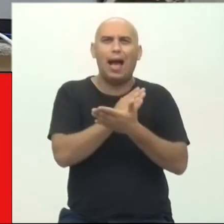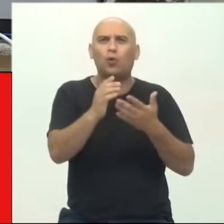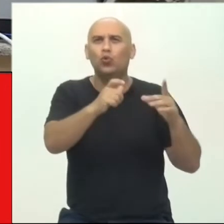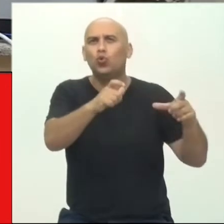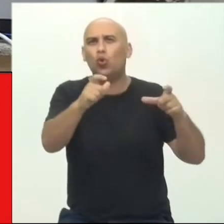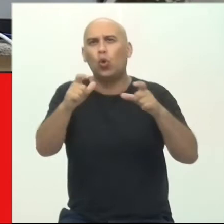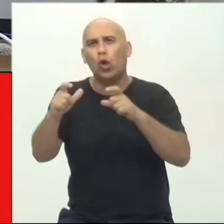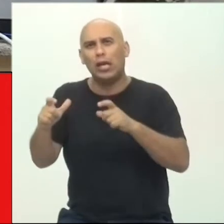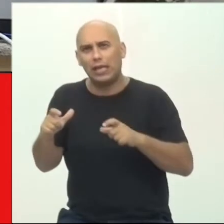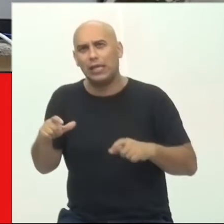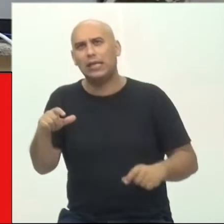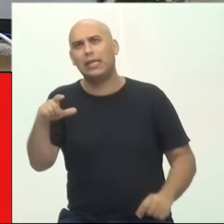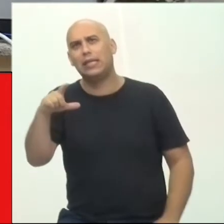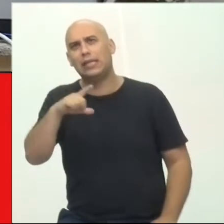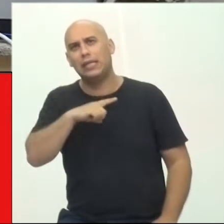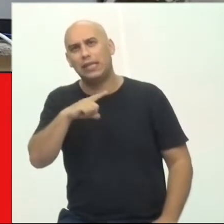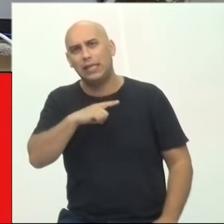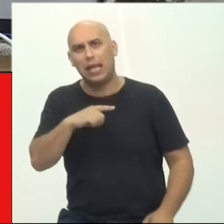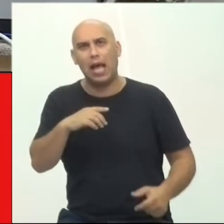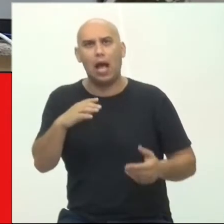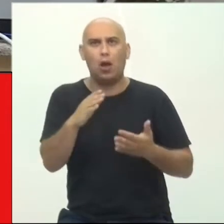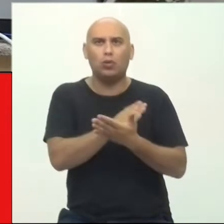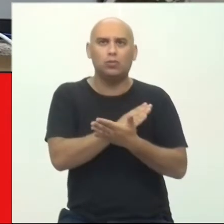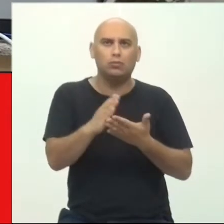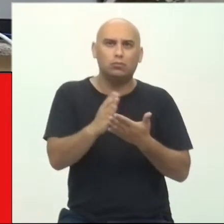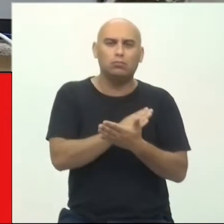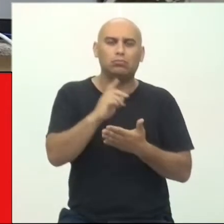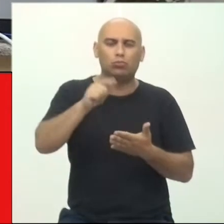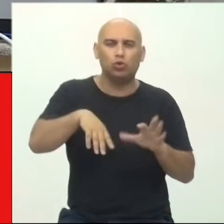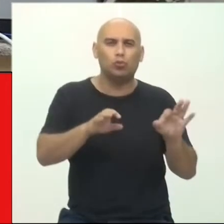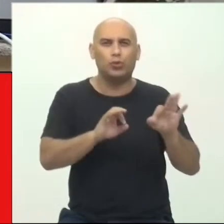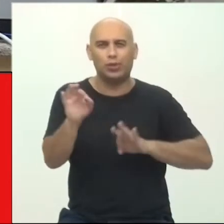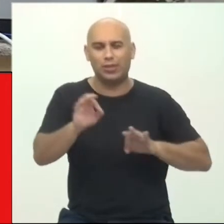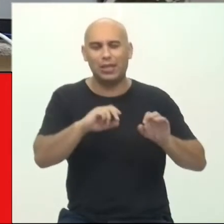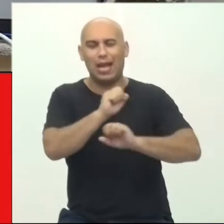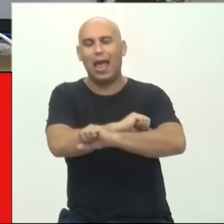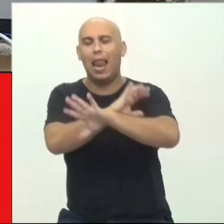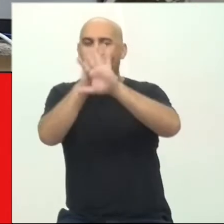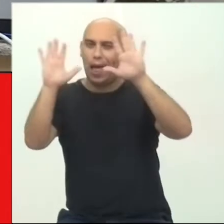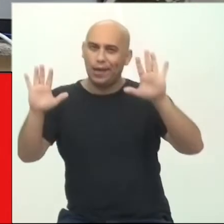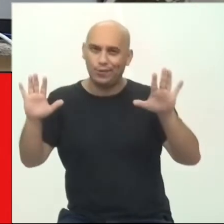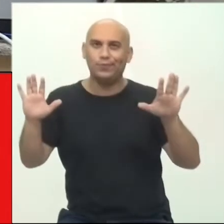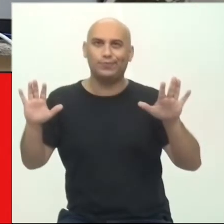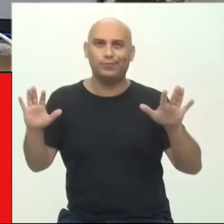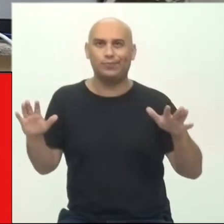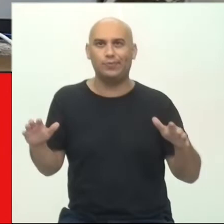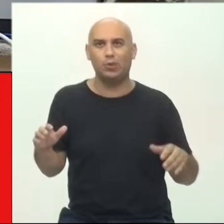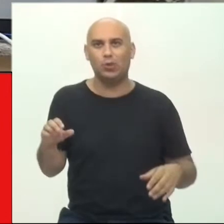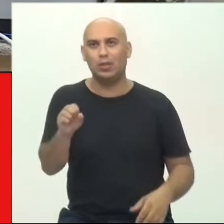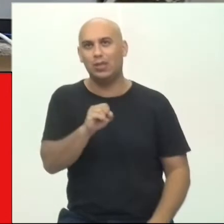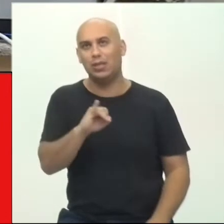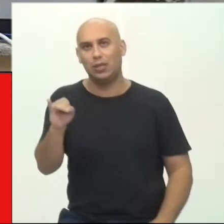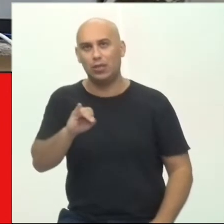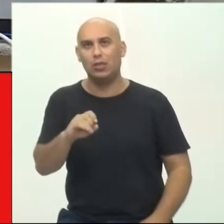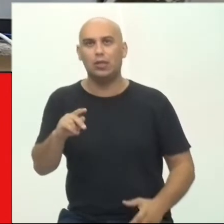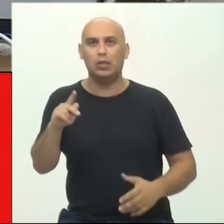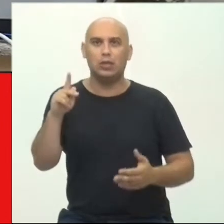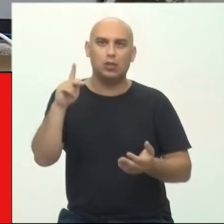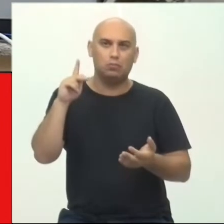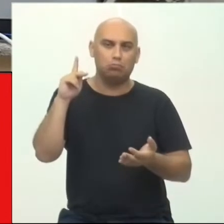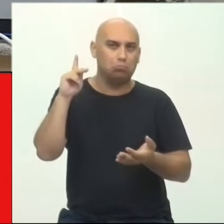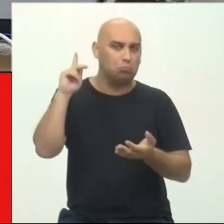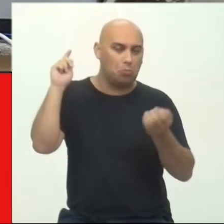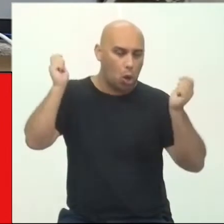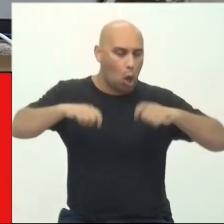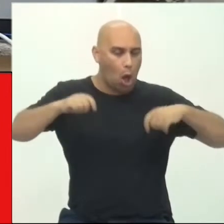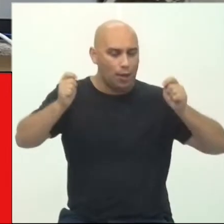que já existem alguns projetos. Não sei se eu fui claro na minha pergunta, não sei se houve realmente um alinhamento já